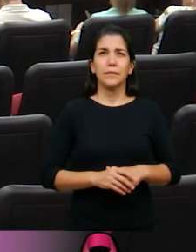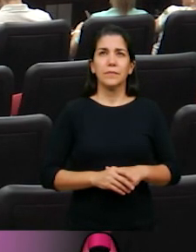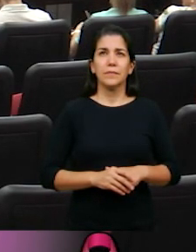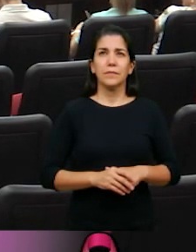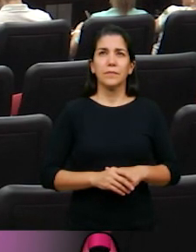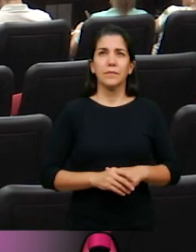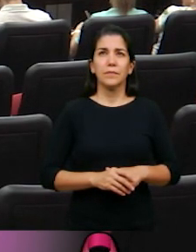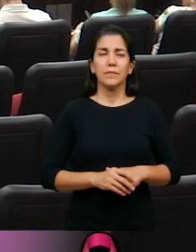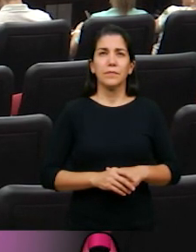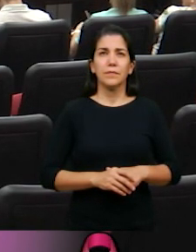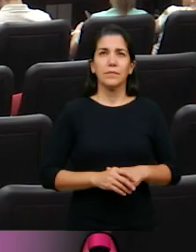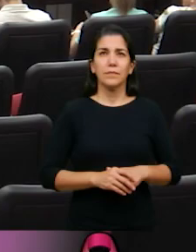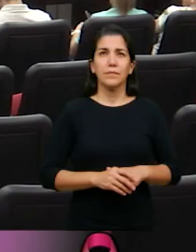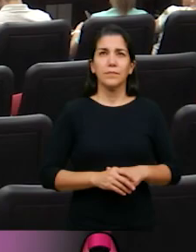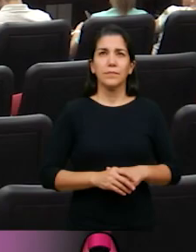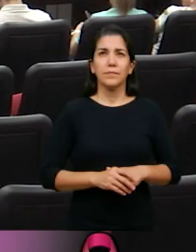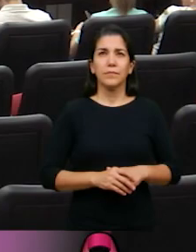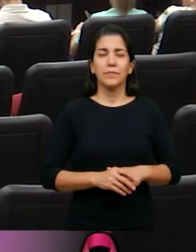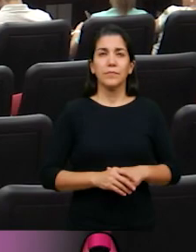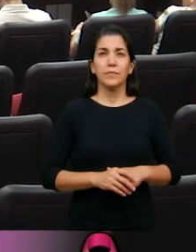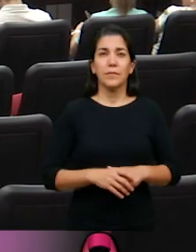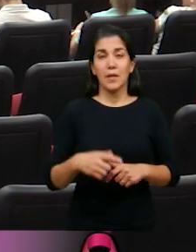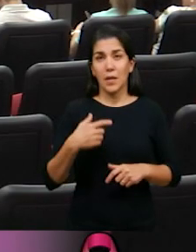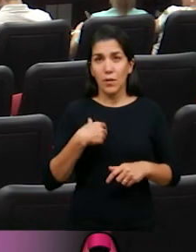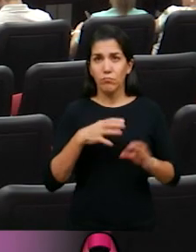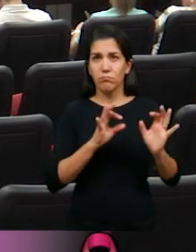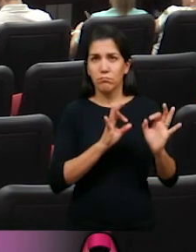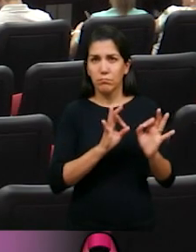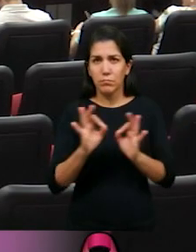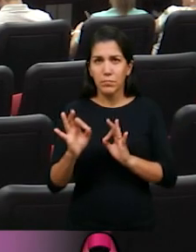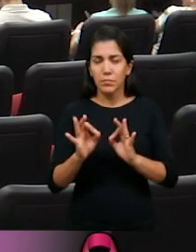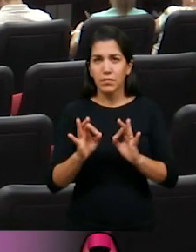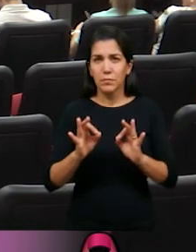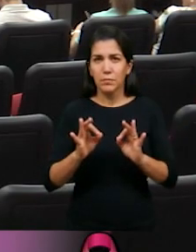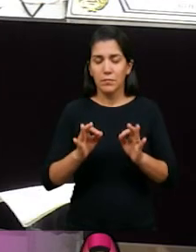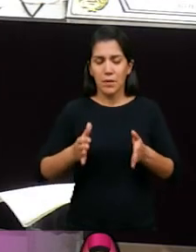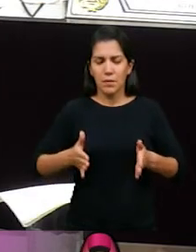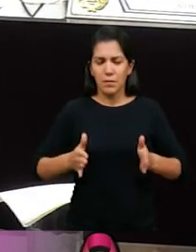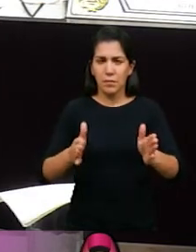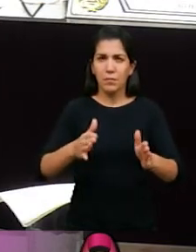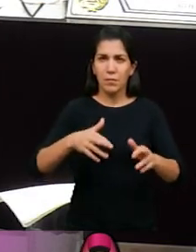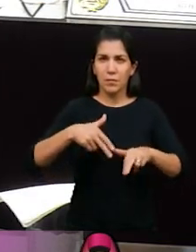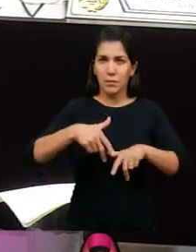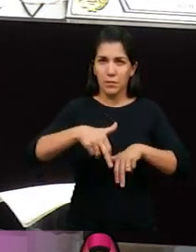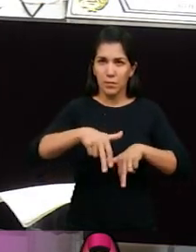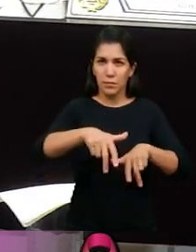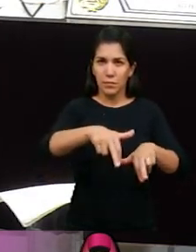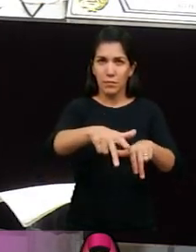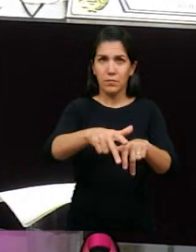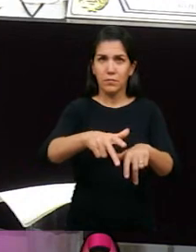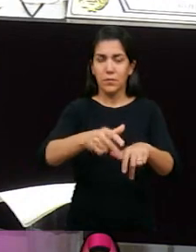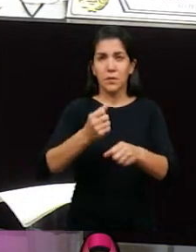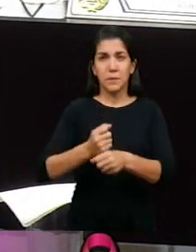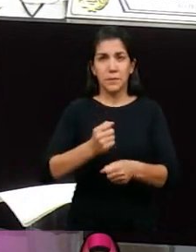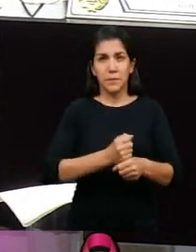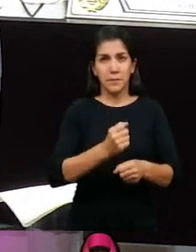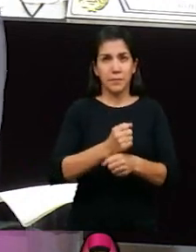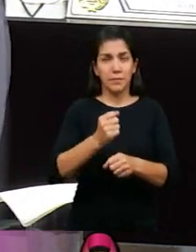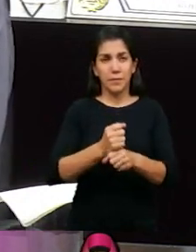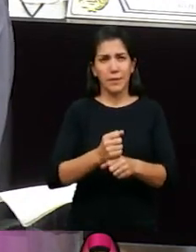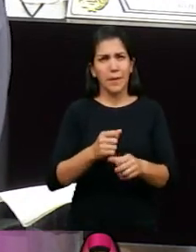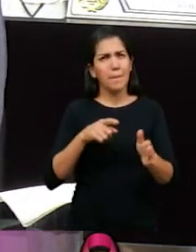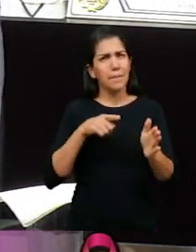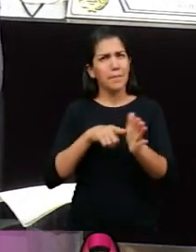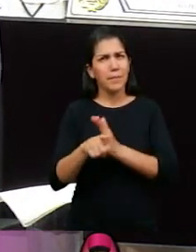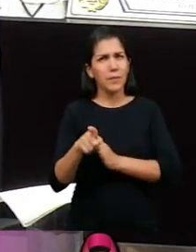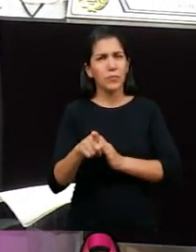nós acompanhamos a reforma que estava acontecendo no calçadão e questionamos sobre a